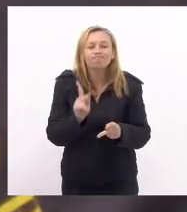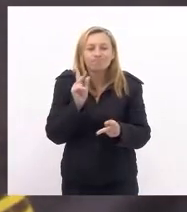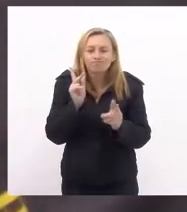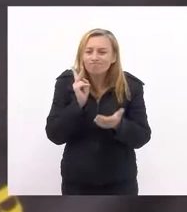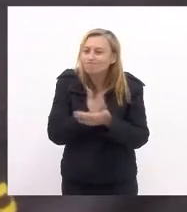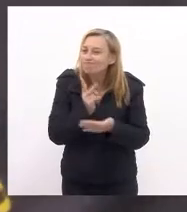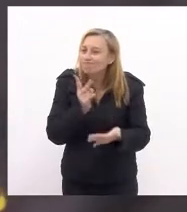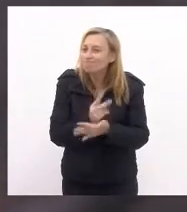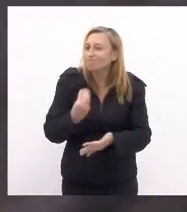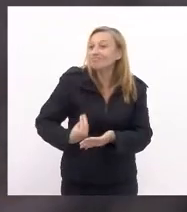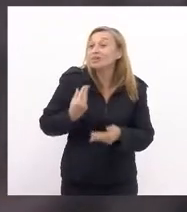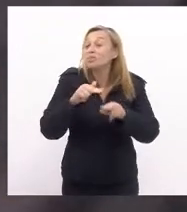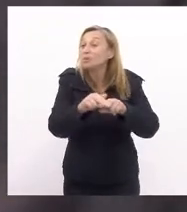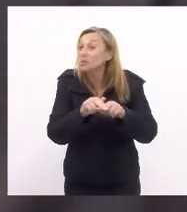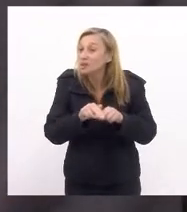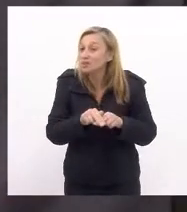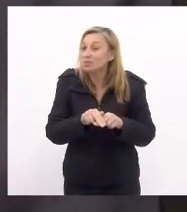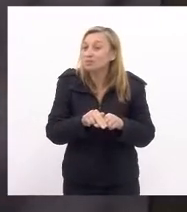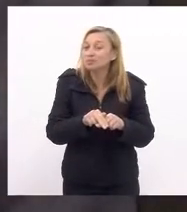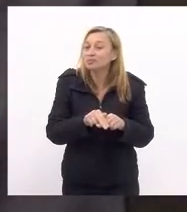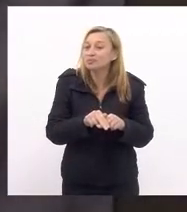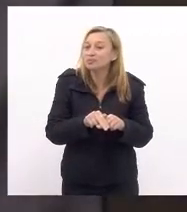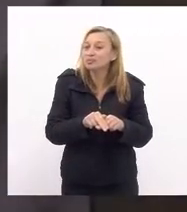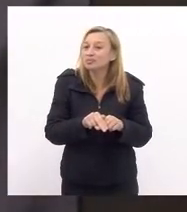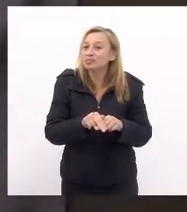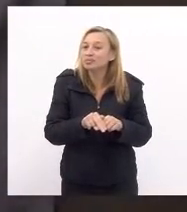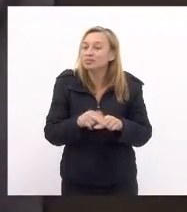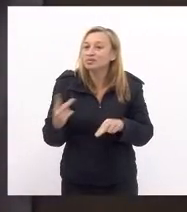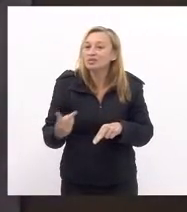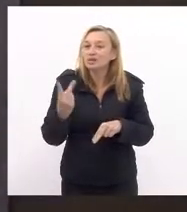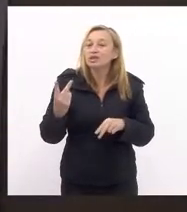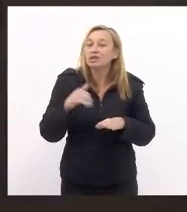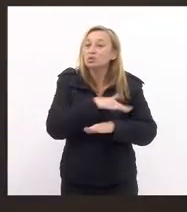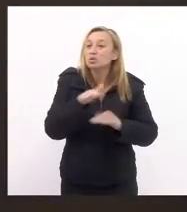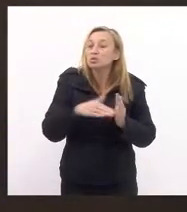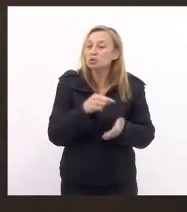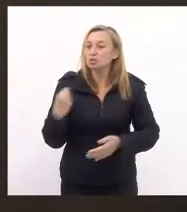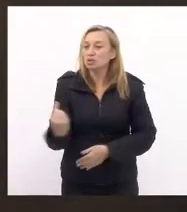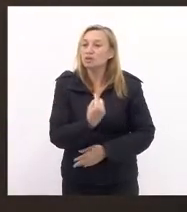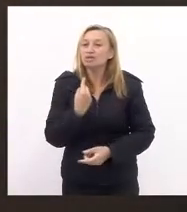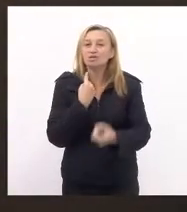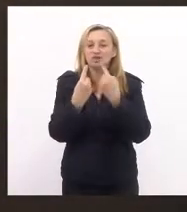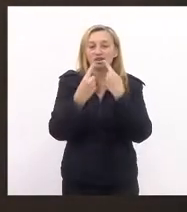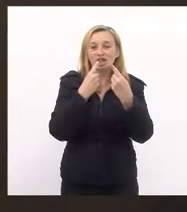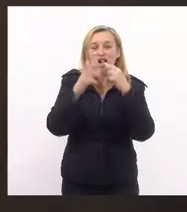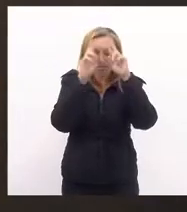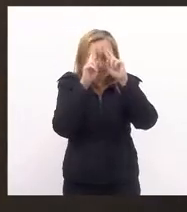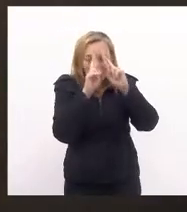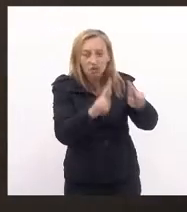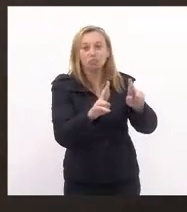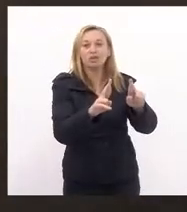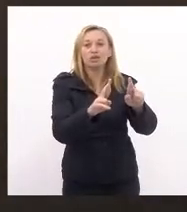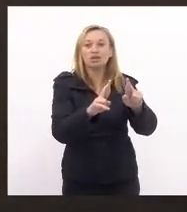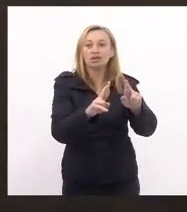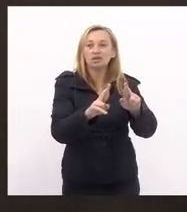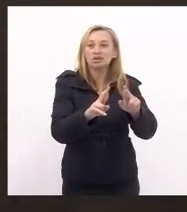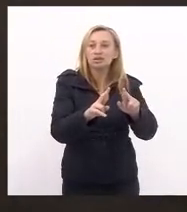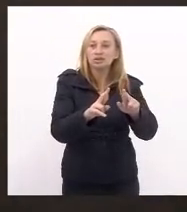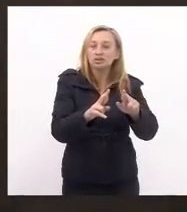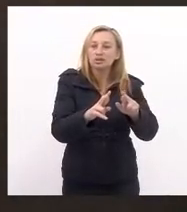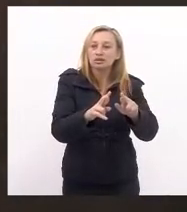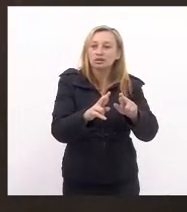vida. Por isso, que prevaleça em todos nós o diálogo do respeito, da